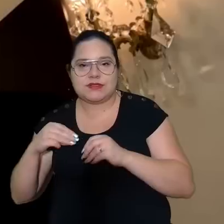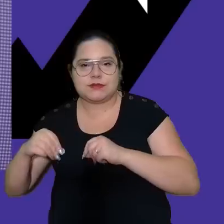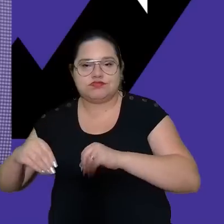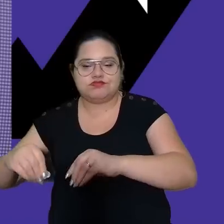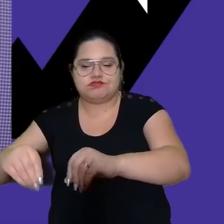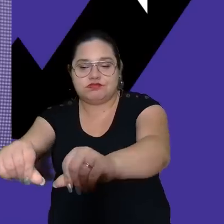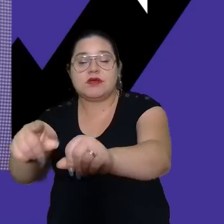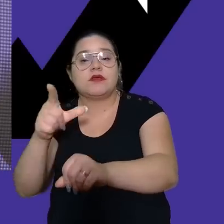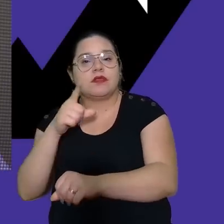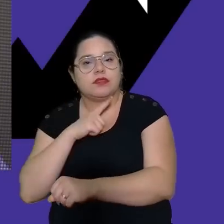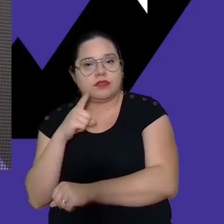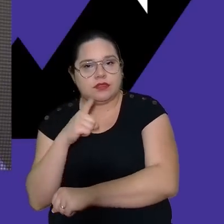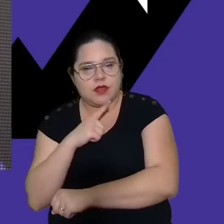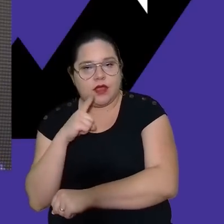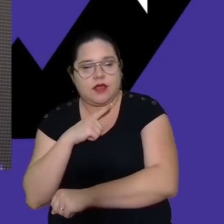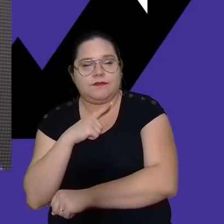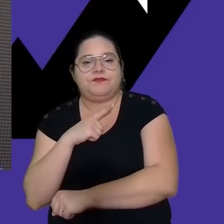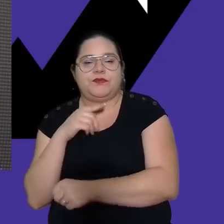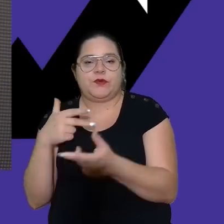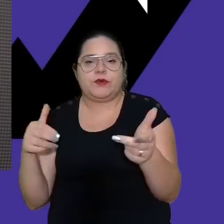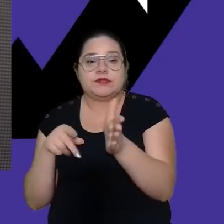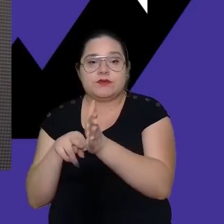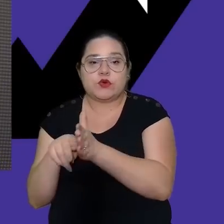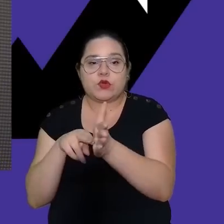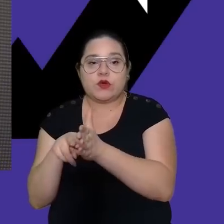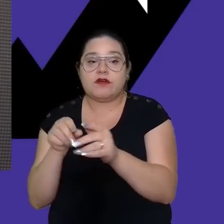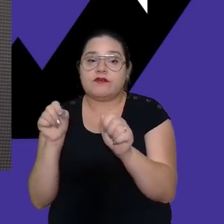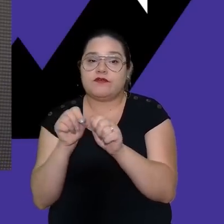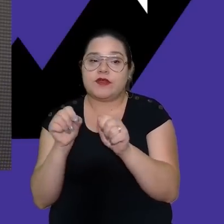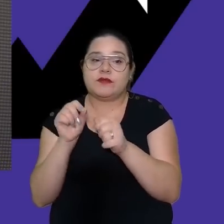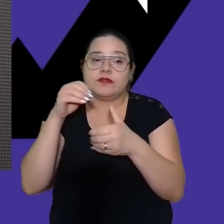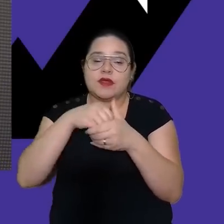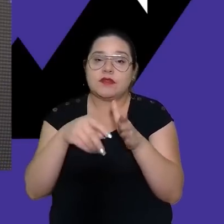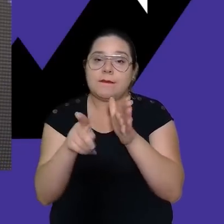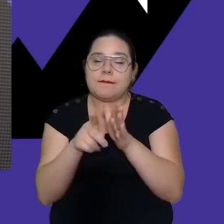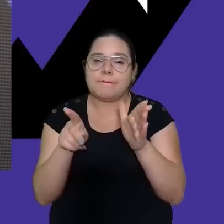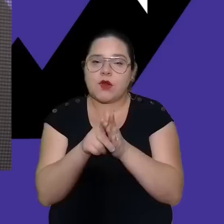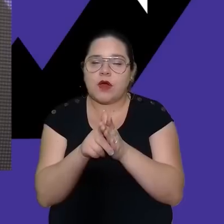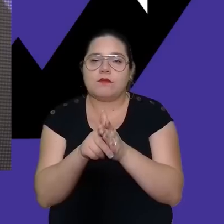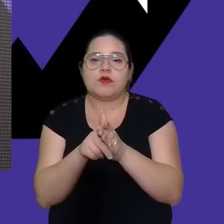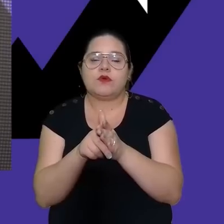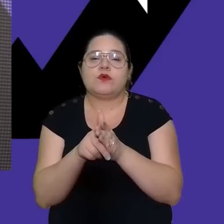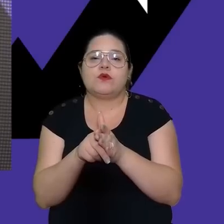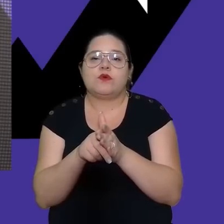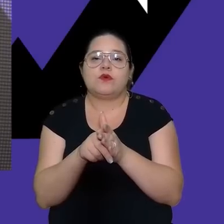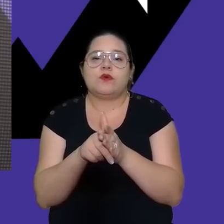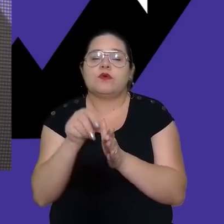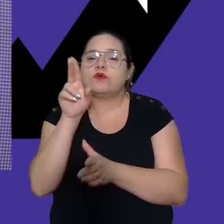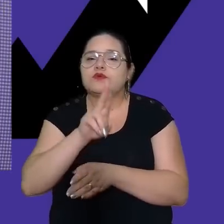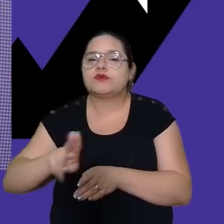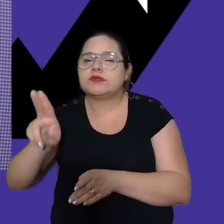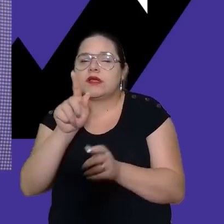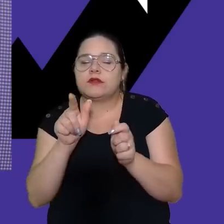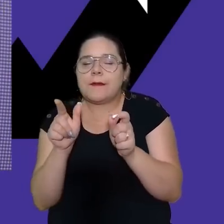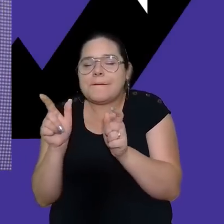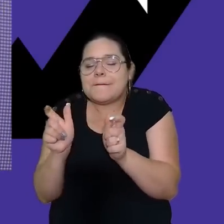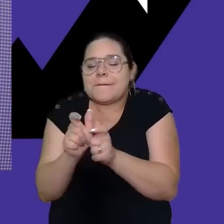biológico, feito dentro da própria propriedade, através dos